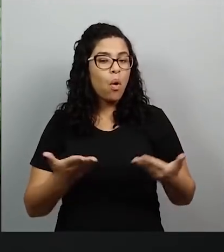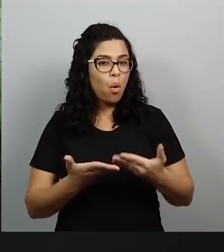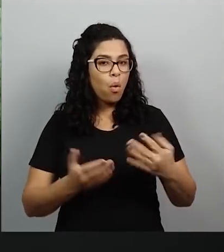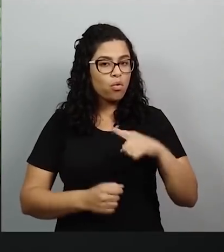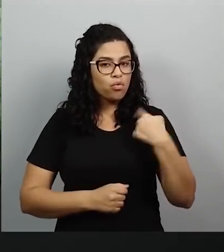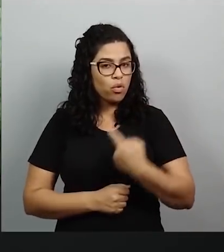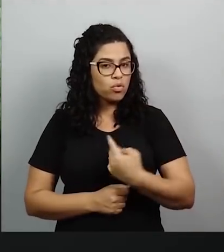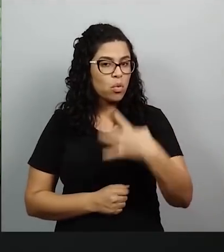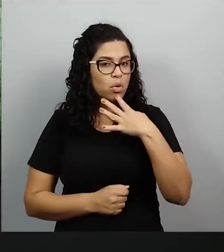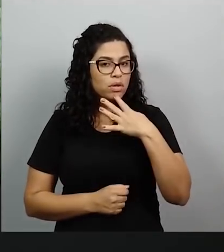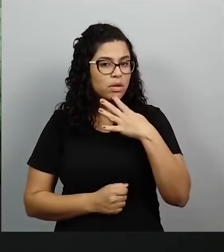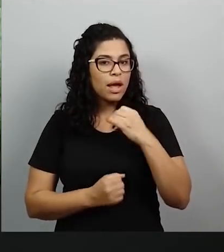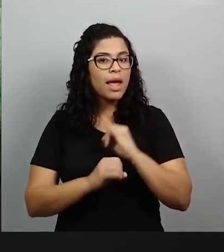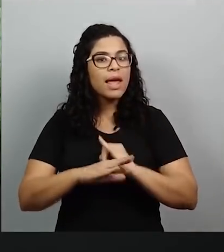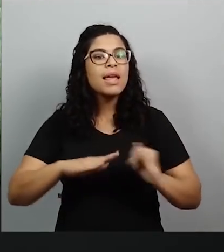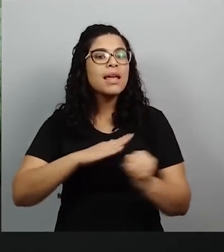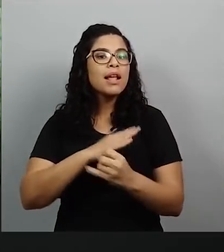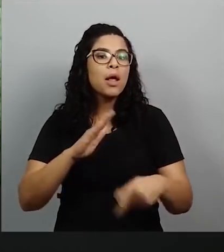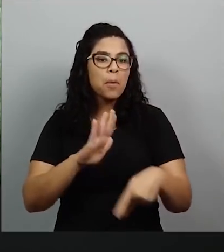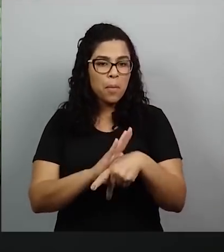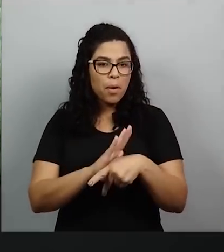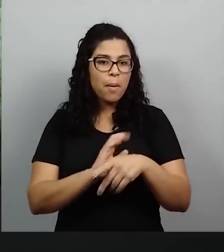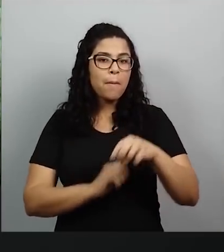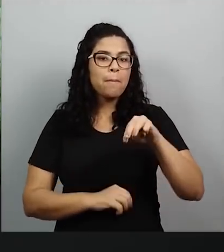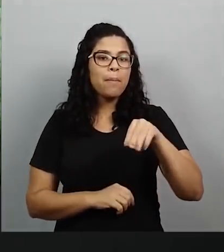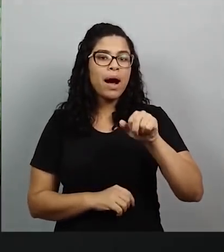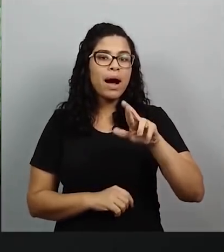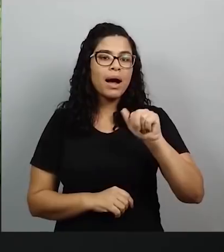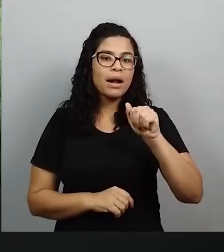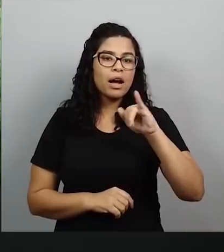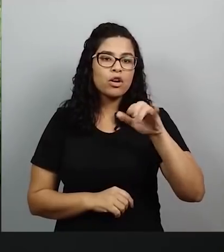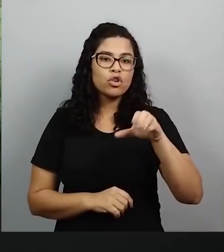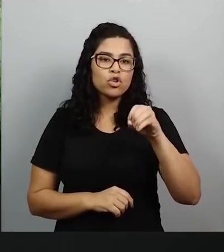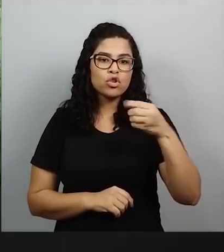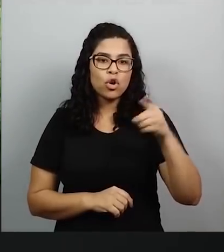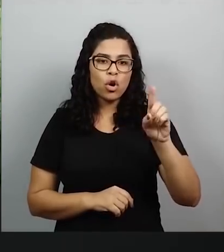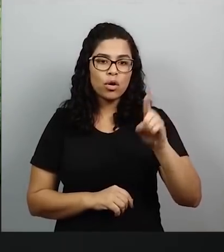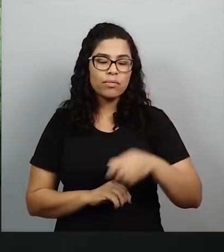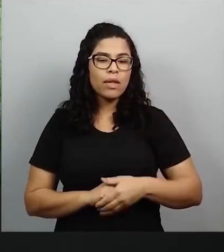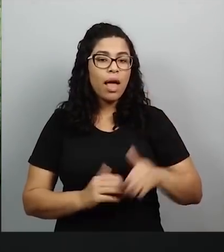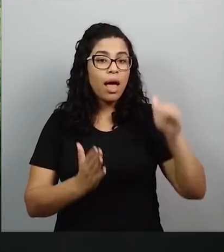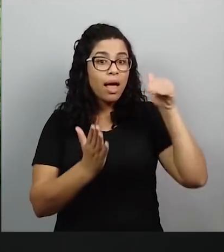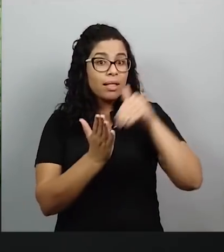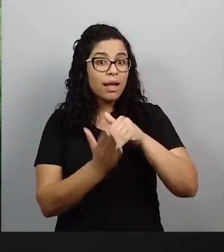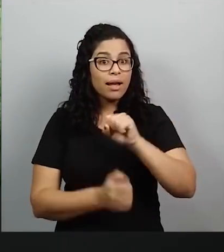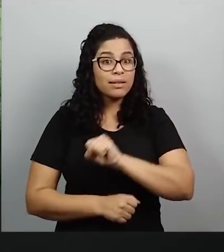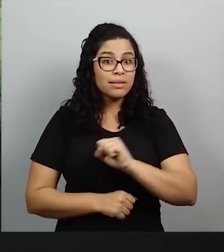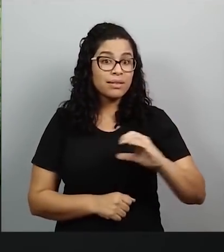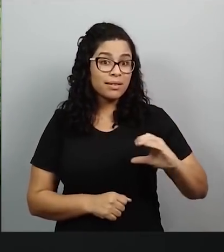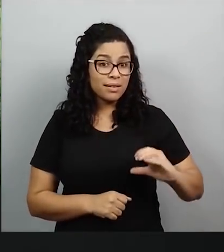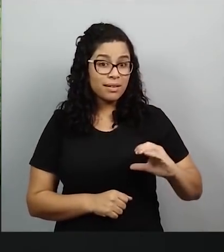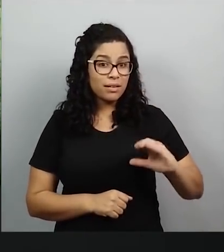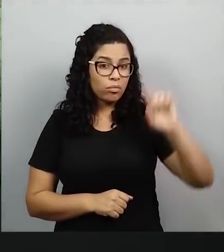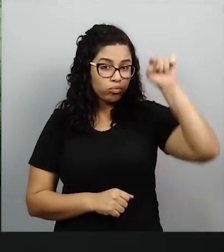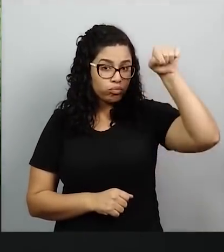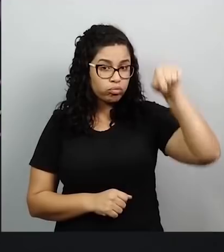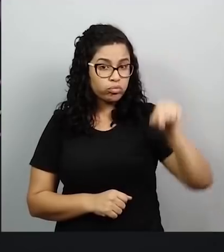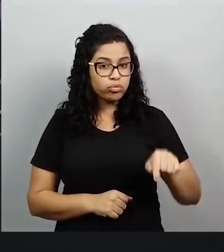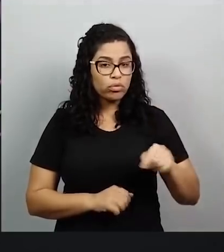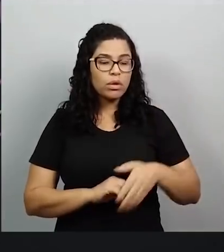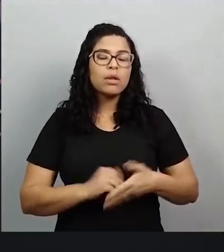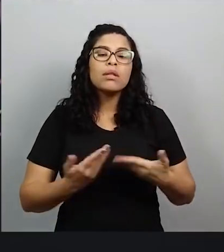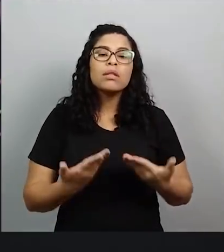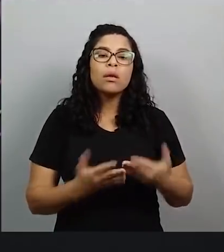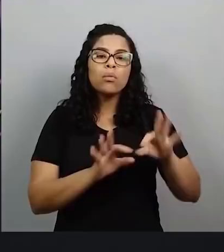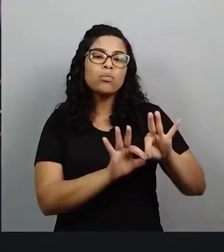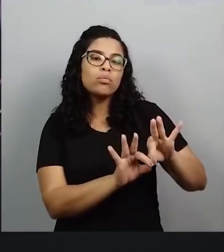nós conhecemos como Ilha do Marajó, e ia até a cidade de Laguna, em Santa Catarina, o que hoje chamamos de Laguna, Santa Catarina.